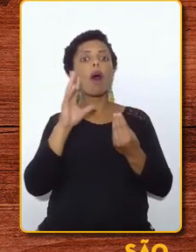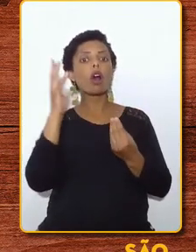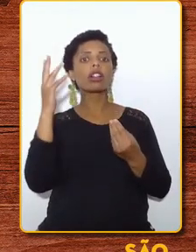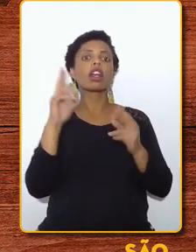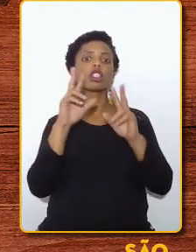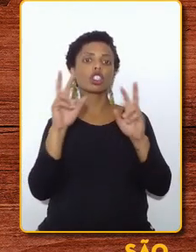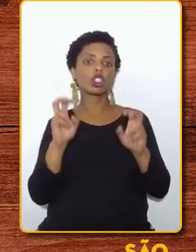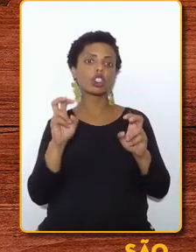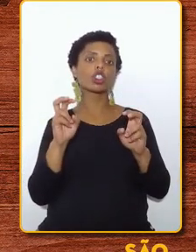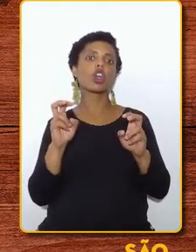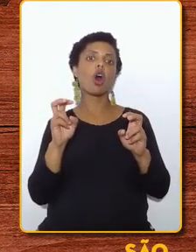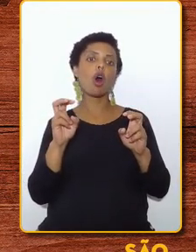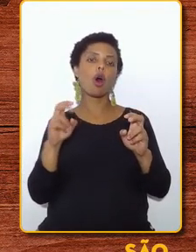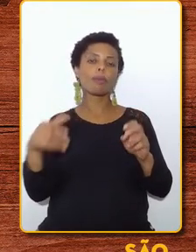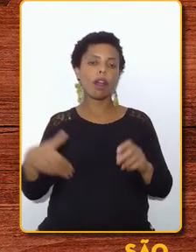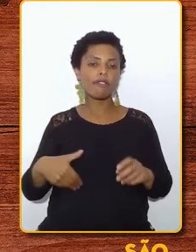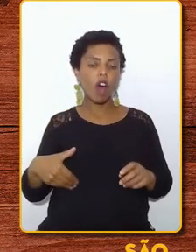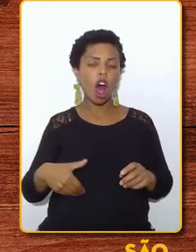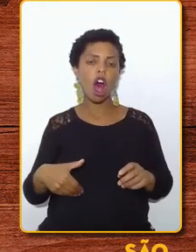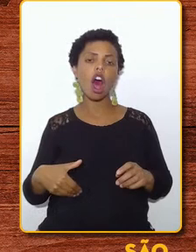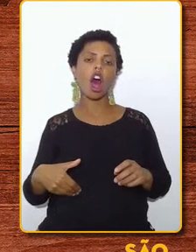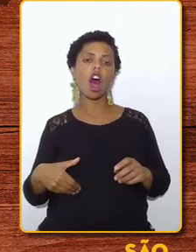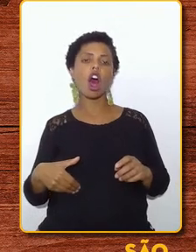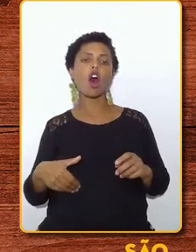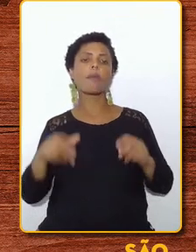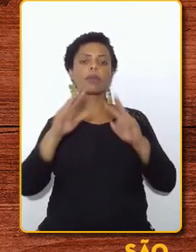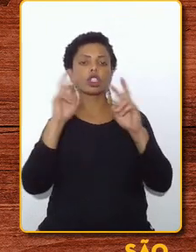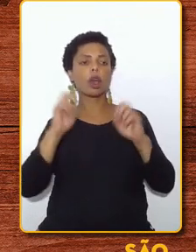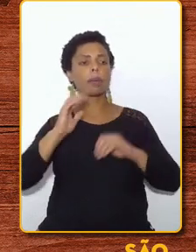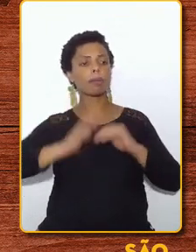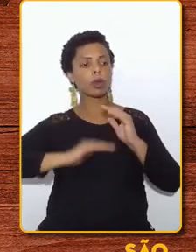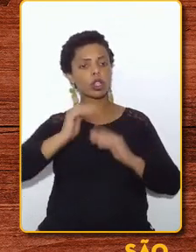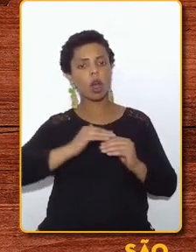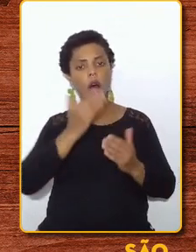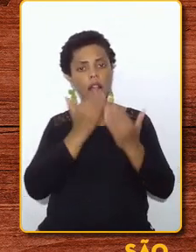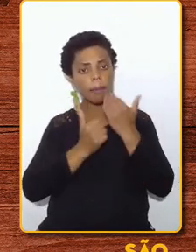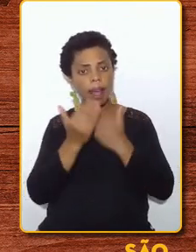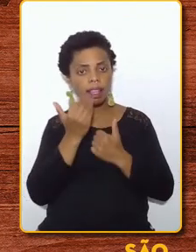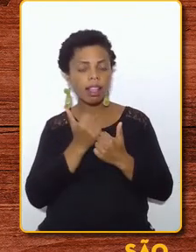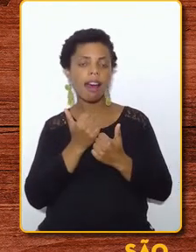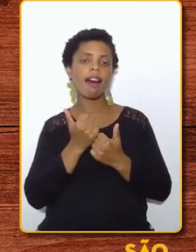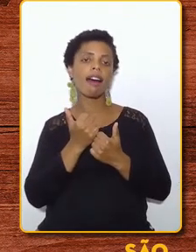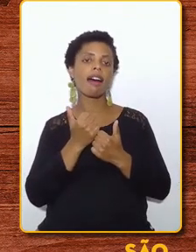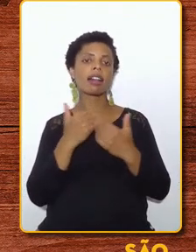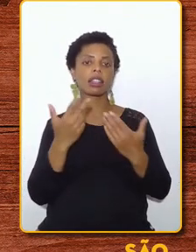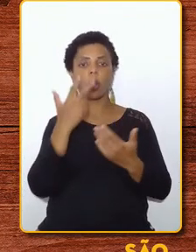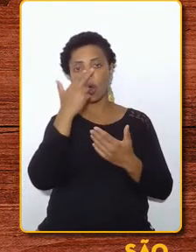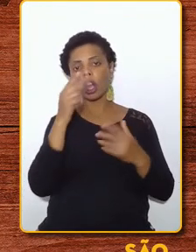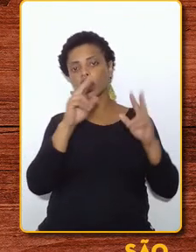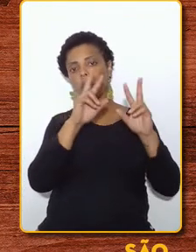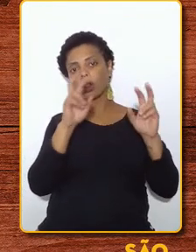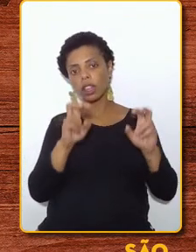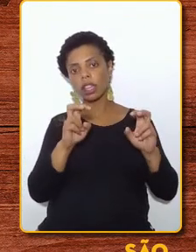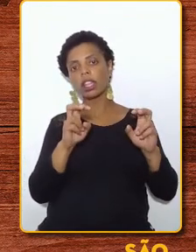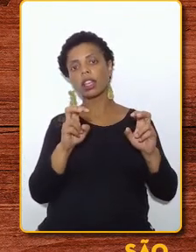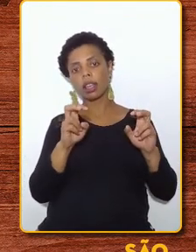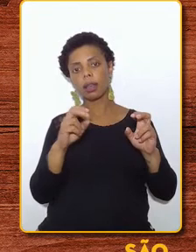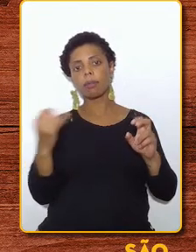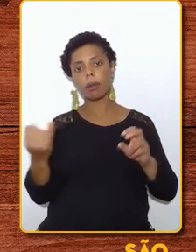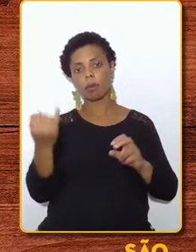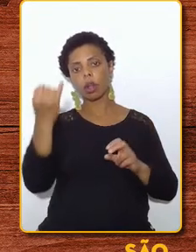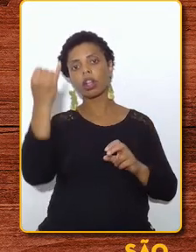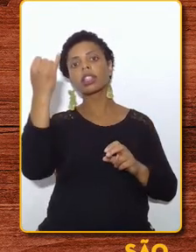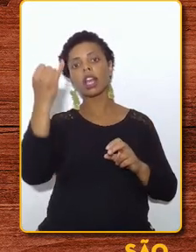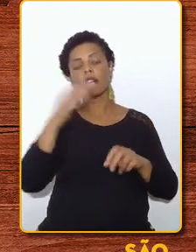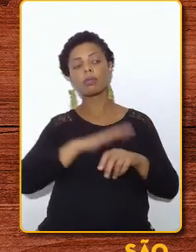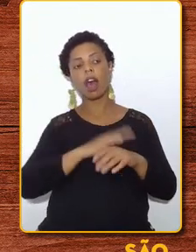da fome, em relação à produção alimentar, né? Então, eu acho que é um tema, um assunto importantíssimo e muito relevante para esse momento que a